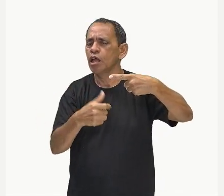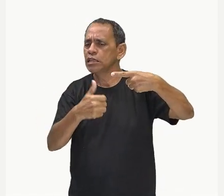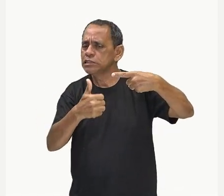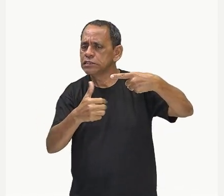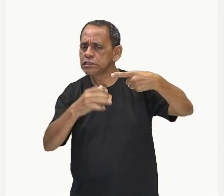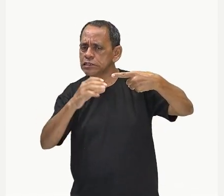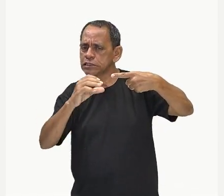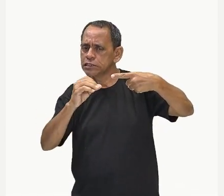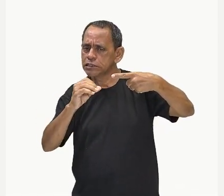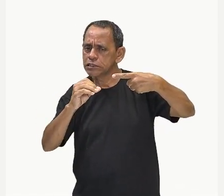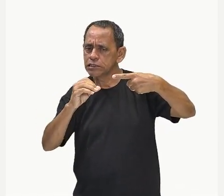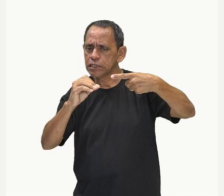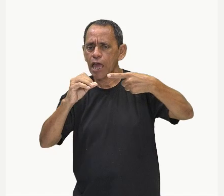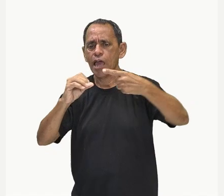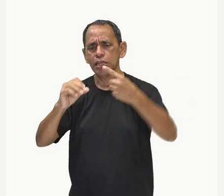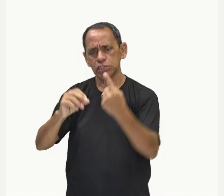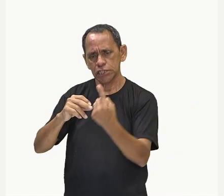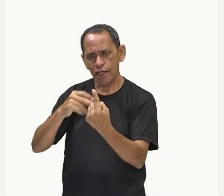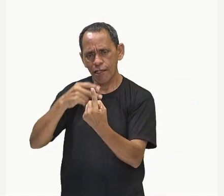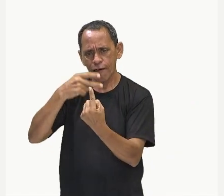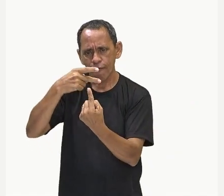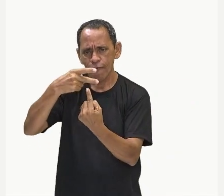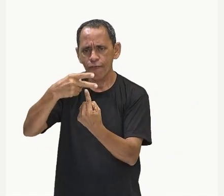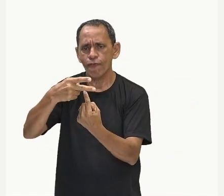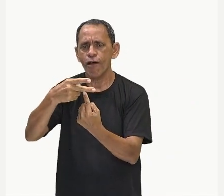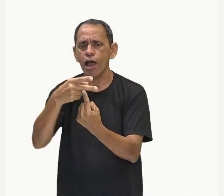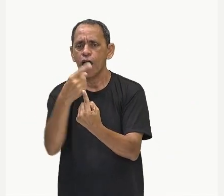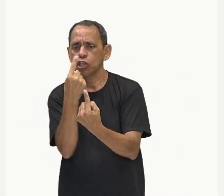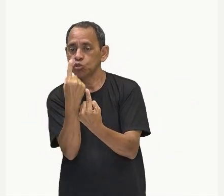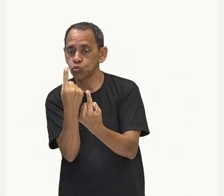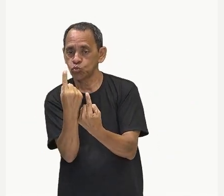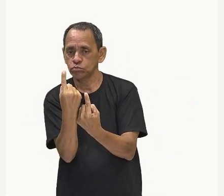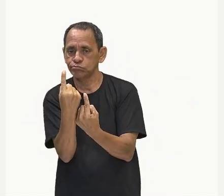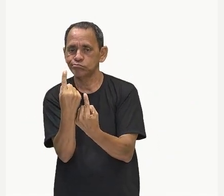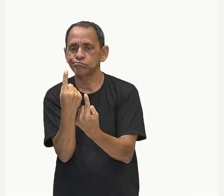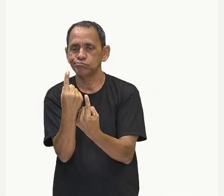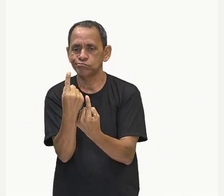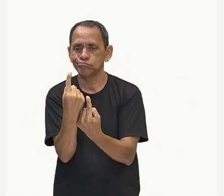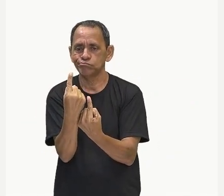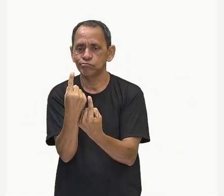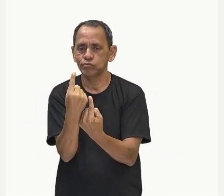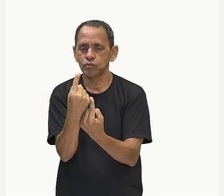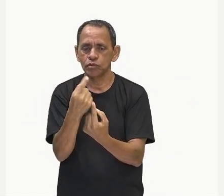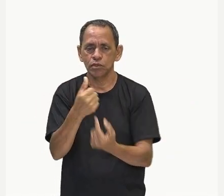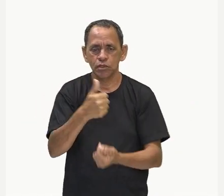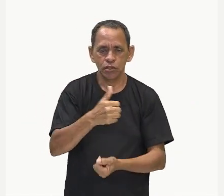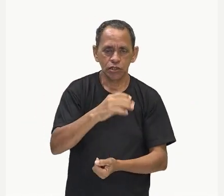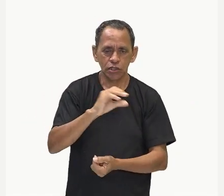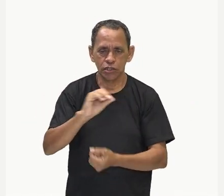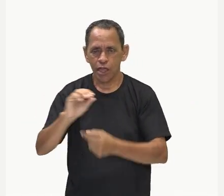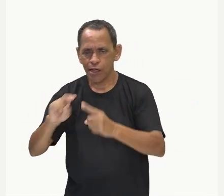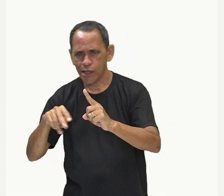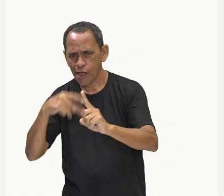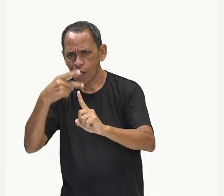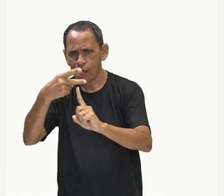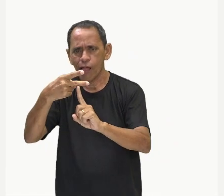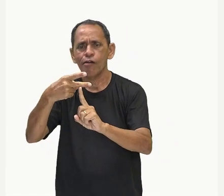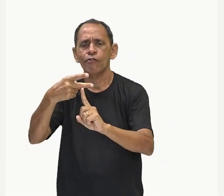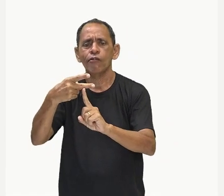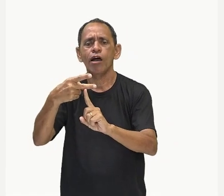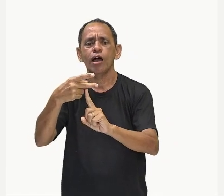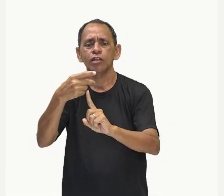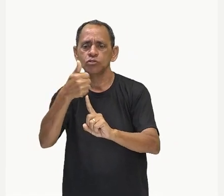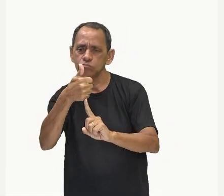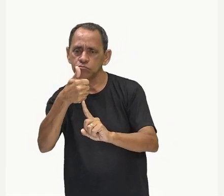potência 1. Por que é a potência 1, professor? Porque eu só tenho um zero aqui no nosso